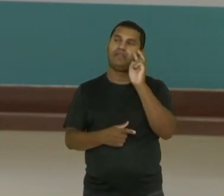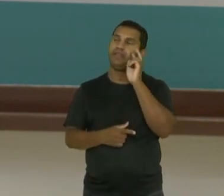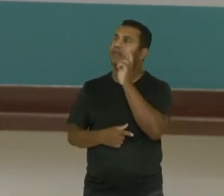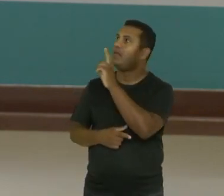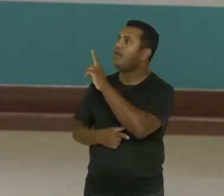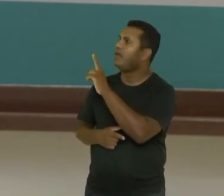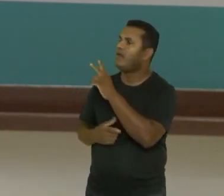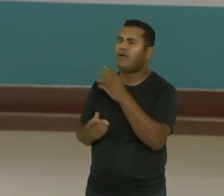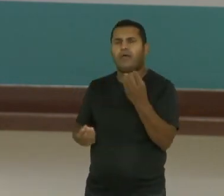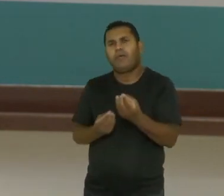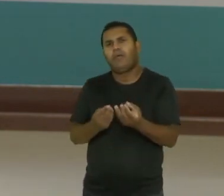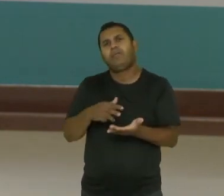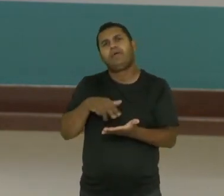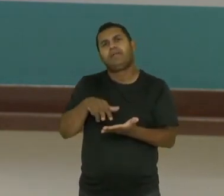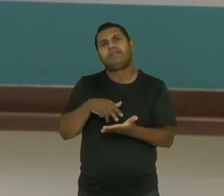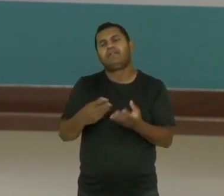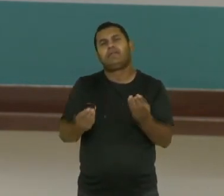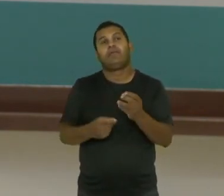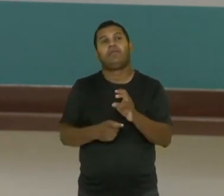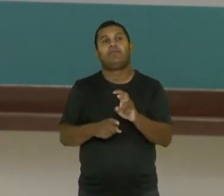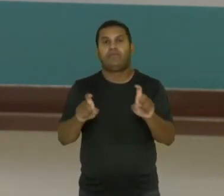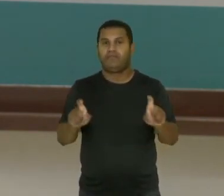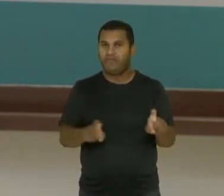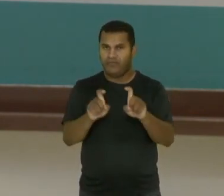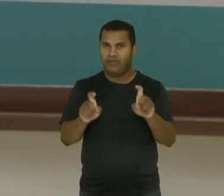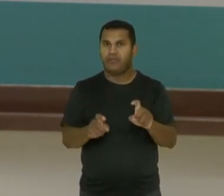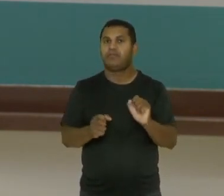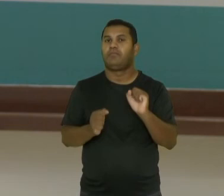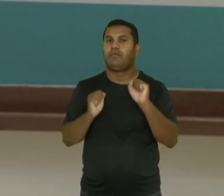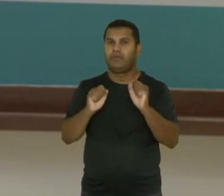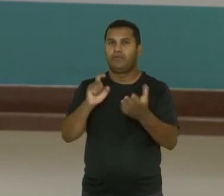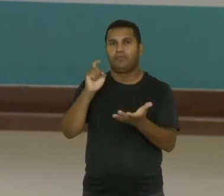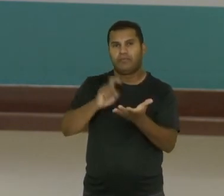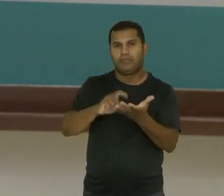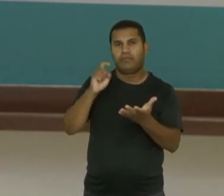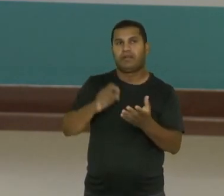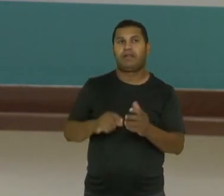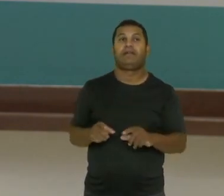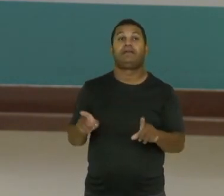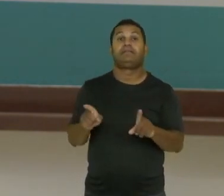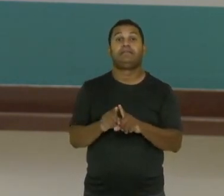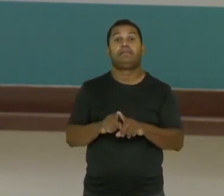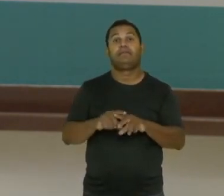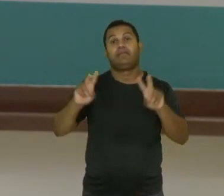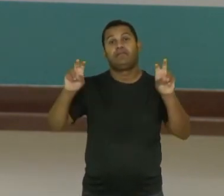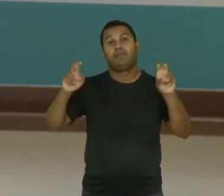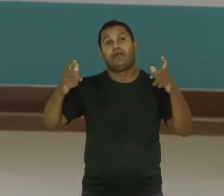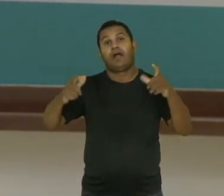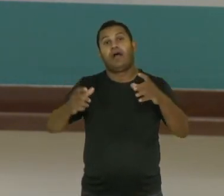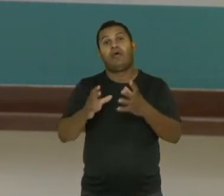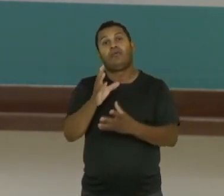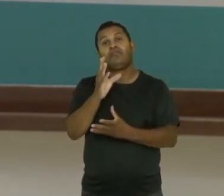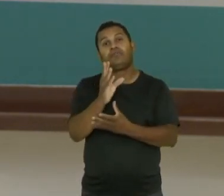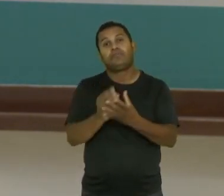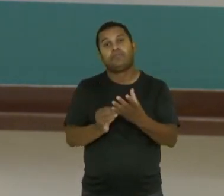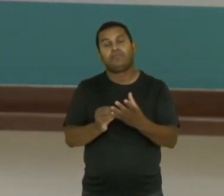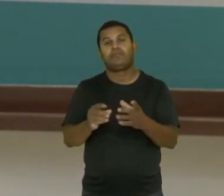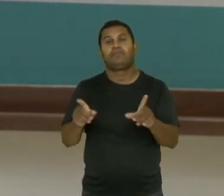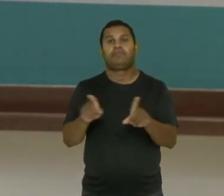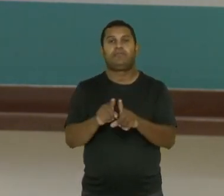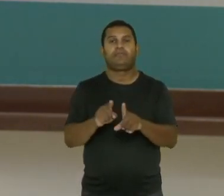assistir um pouquinho mais sobre o assunto, as referências do material que nós utilizamos na aula de hoje, e com isso nós